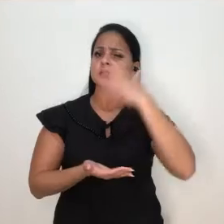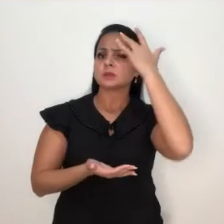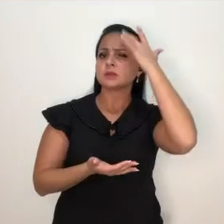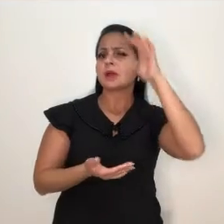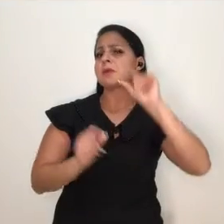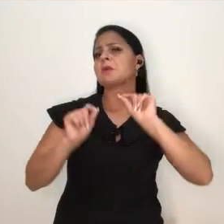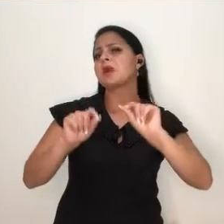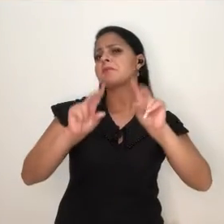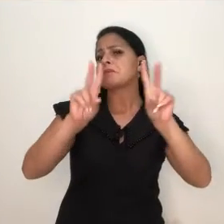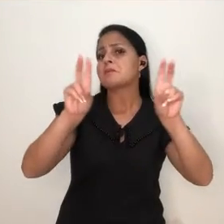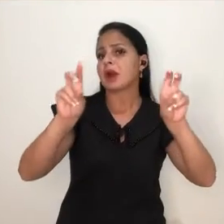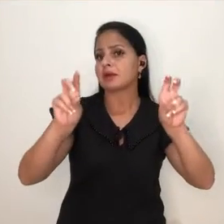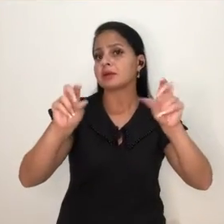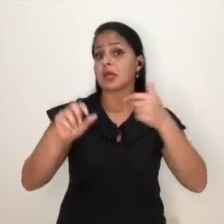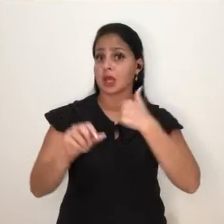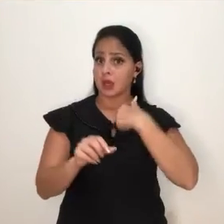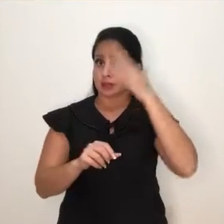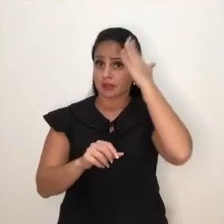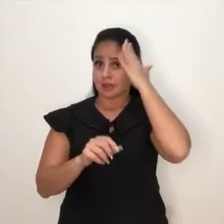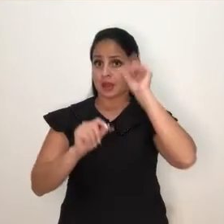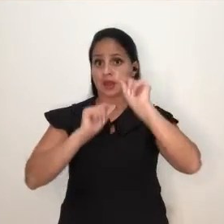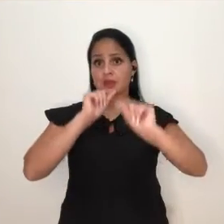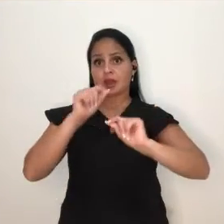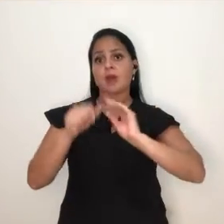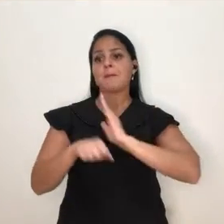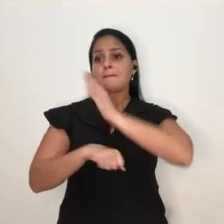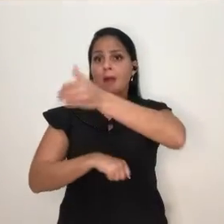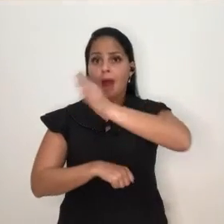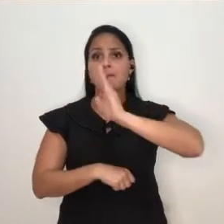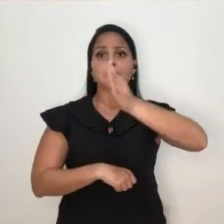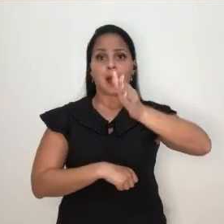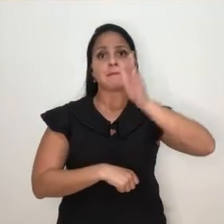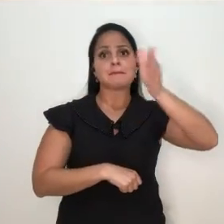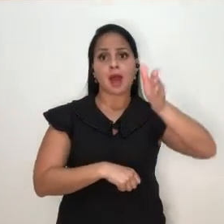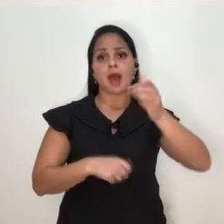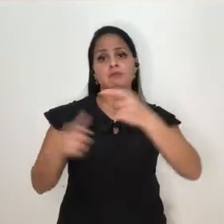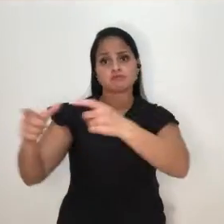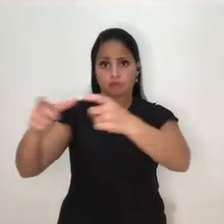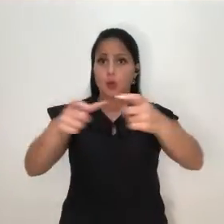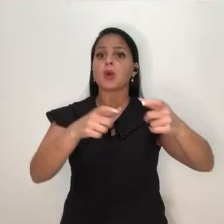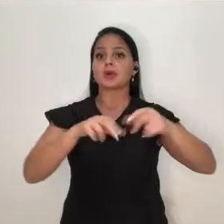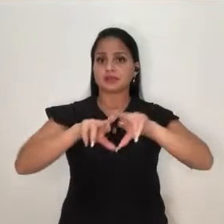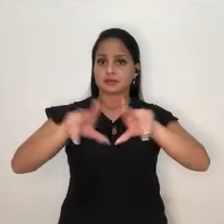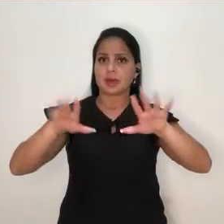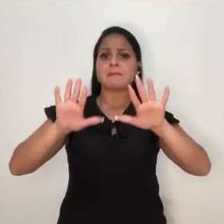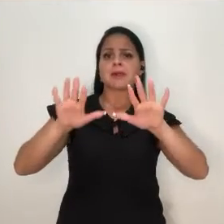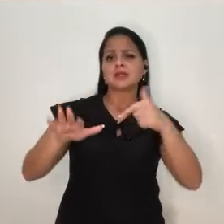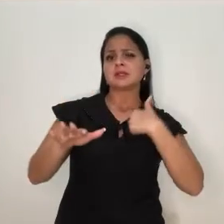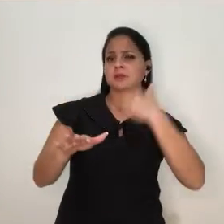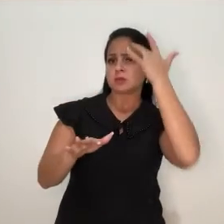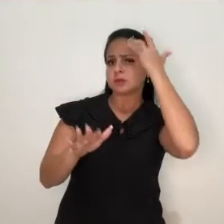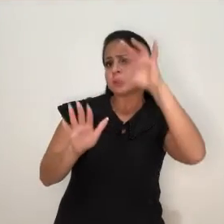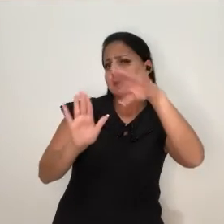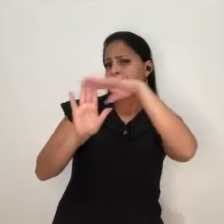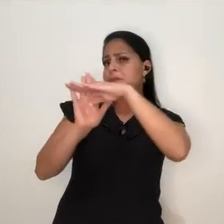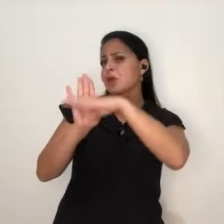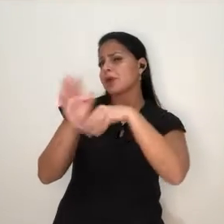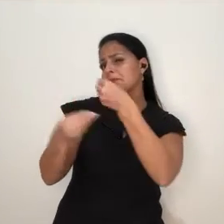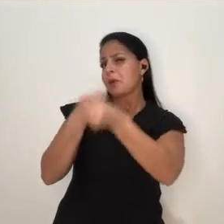que se tratava, eu sabia que era um intercâmbio, mas não sabia como funcionava o programa. Então eu